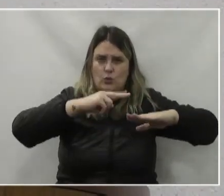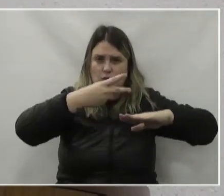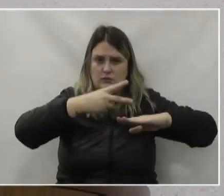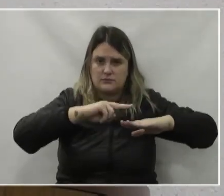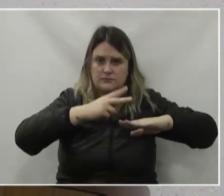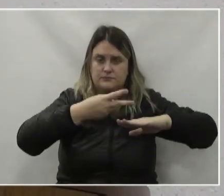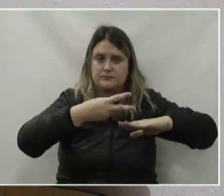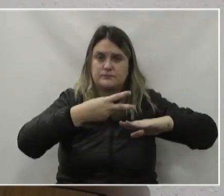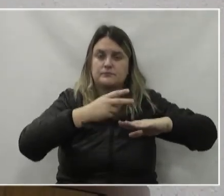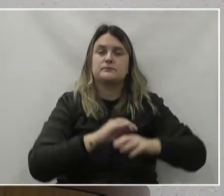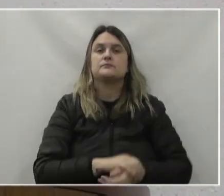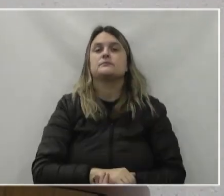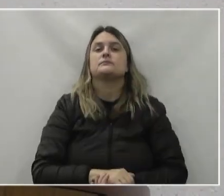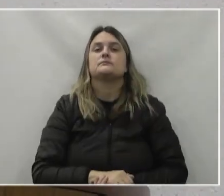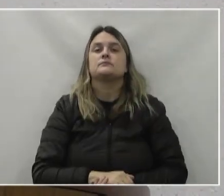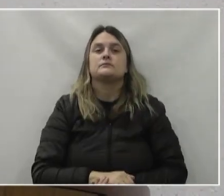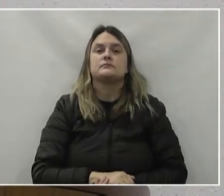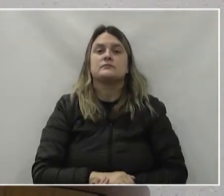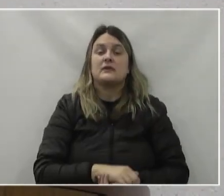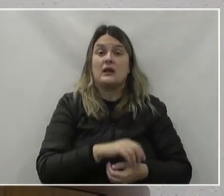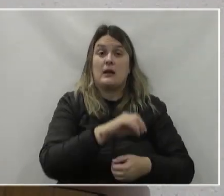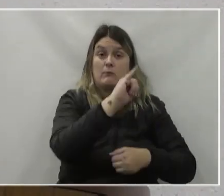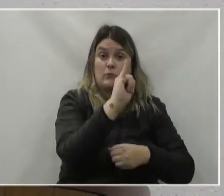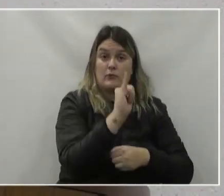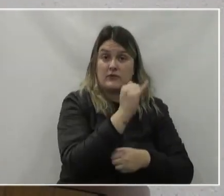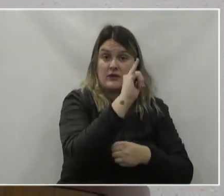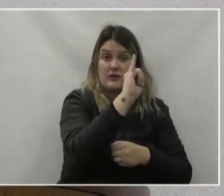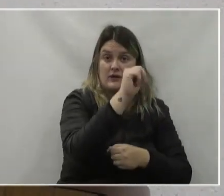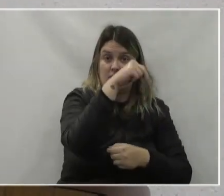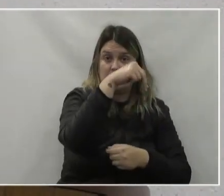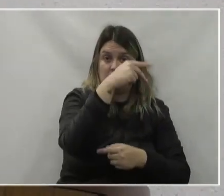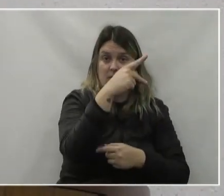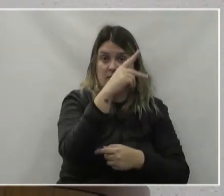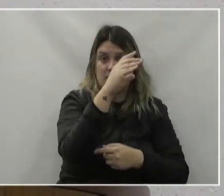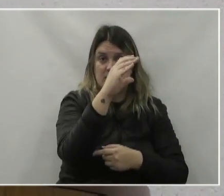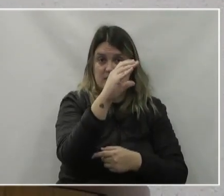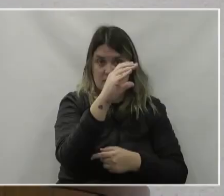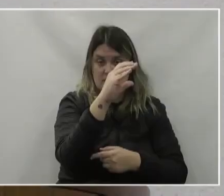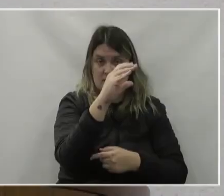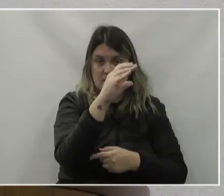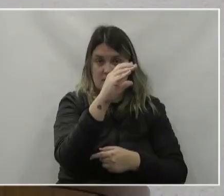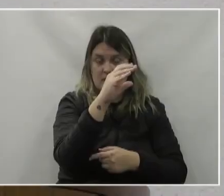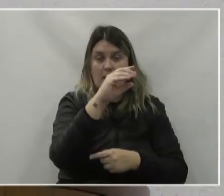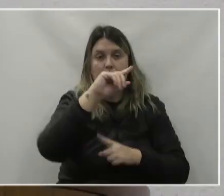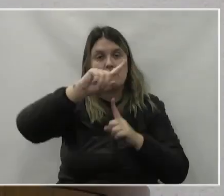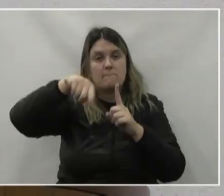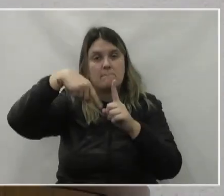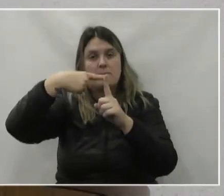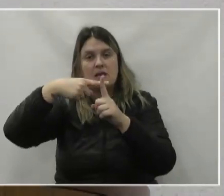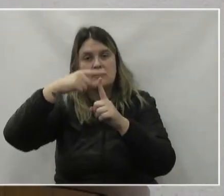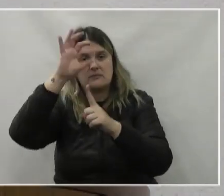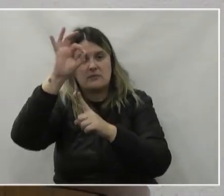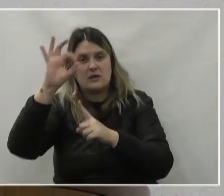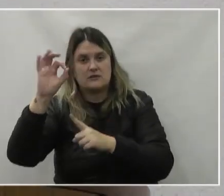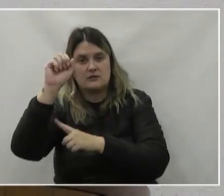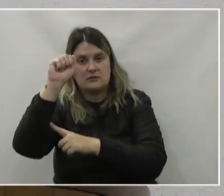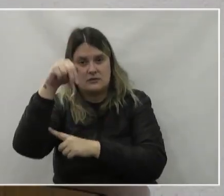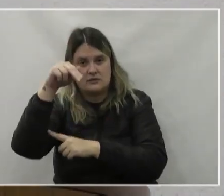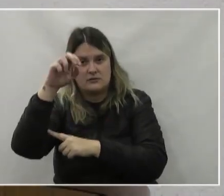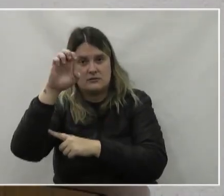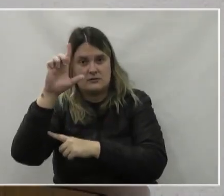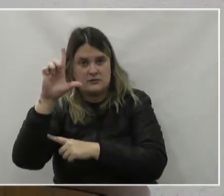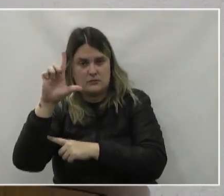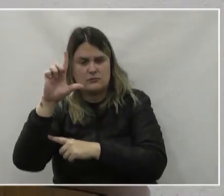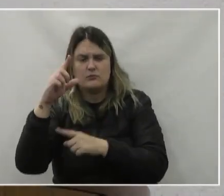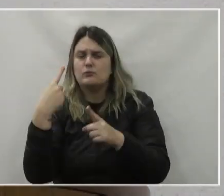aproveitando o INPC, que é o Índice de Correção da COSIP, associado à tarifa da ANEEL. Por que